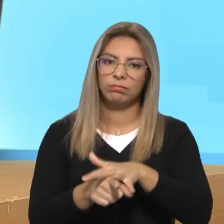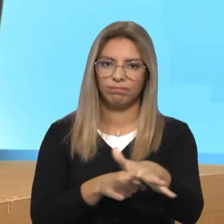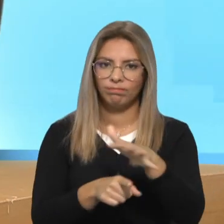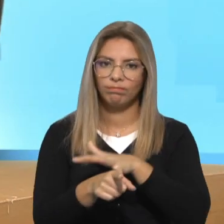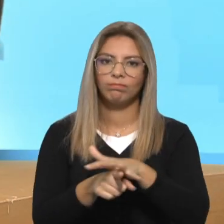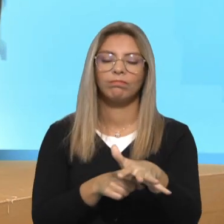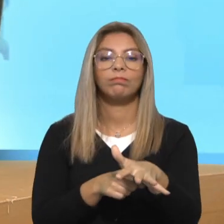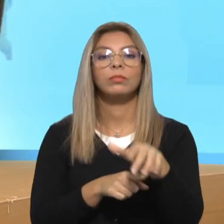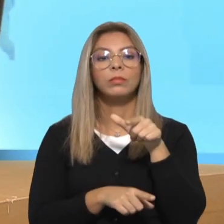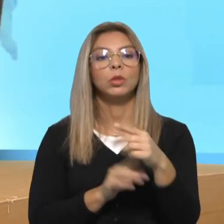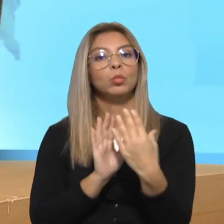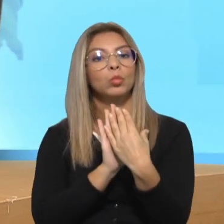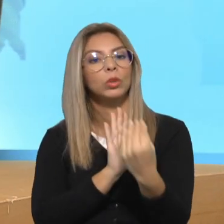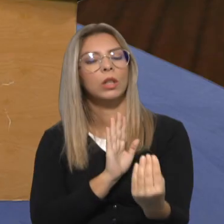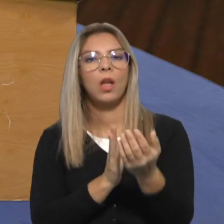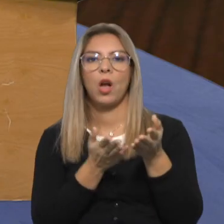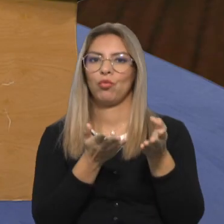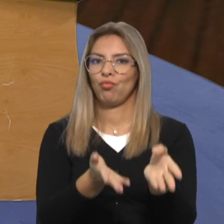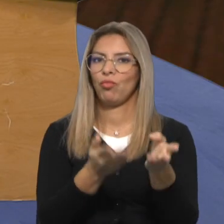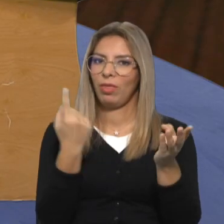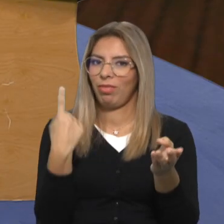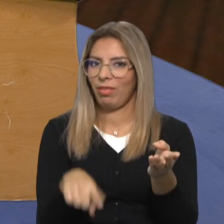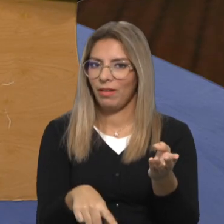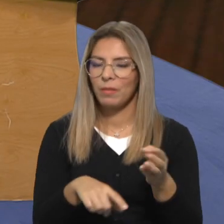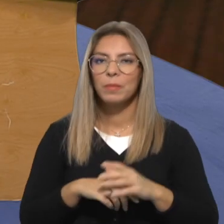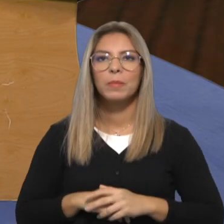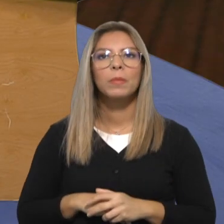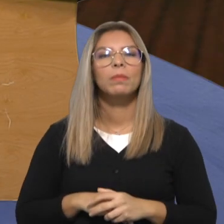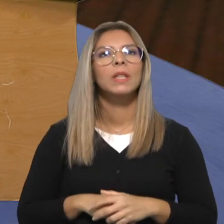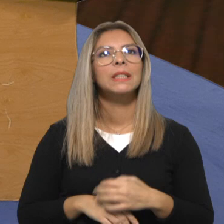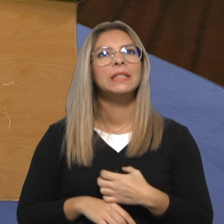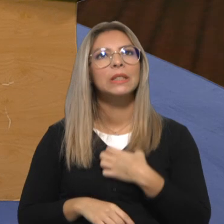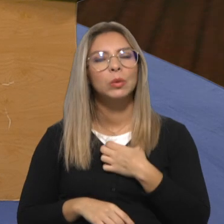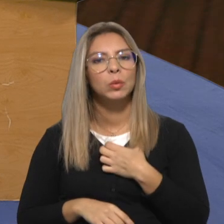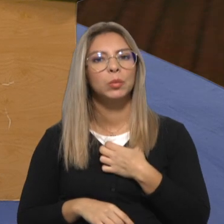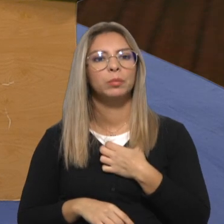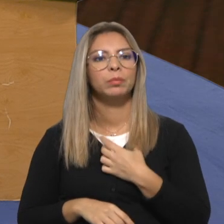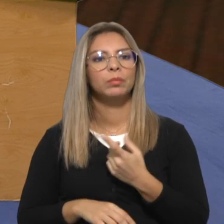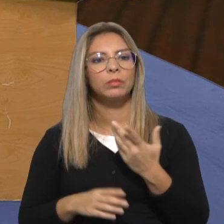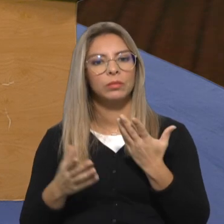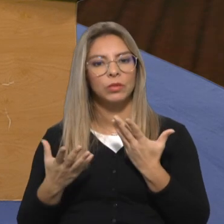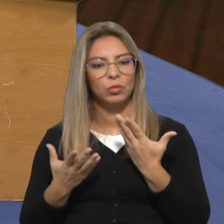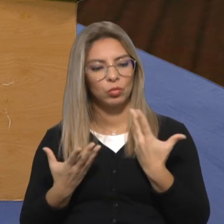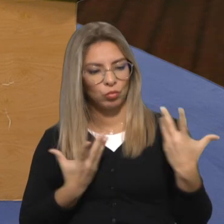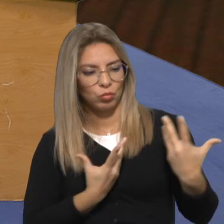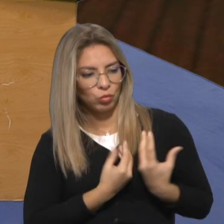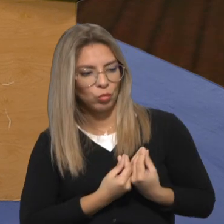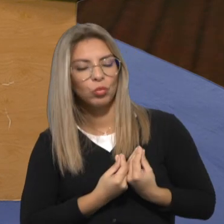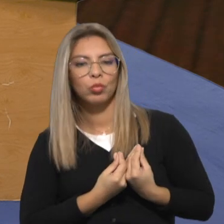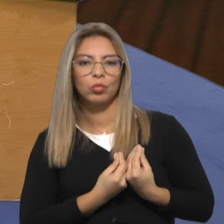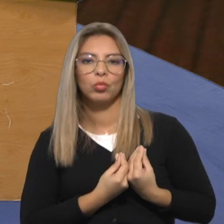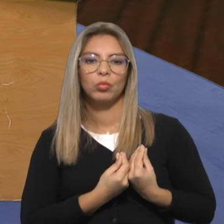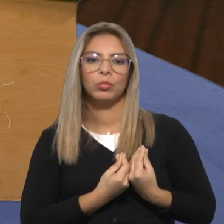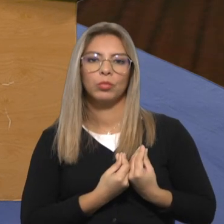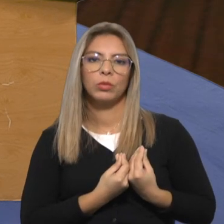que, de facto, ajuda no sínodo, não é? Eu, enfim, acho que este caminhar juntos é uma coisa que